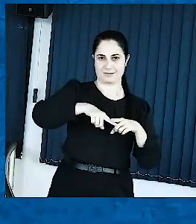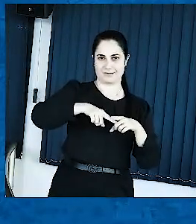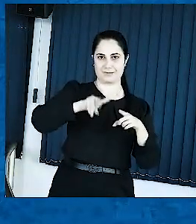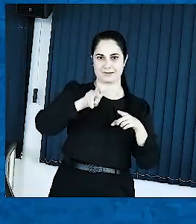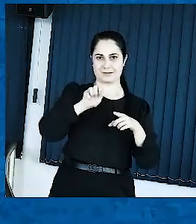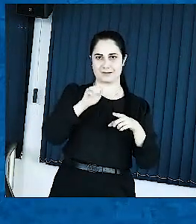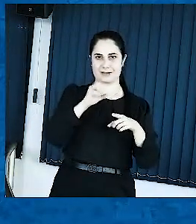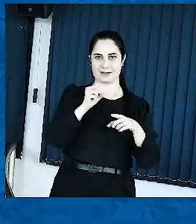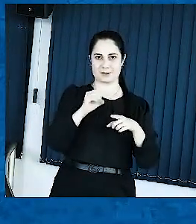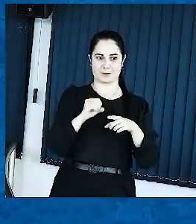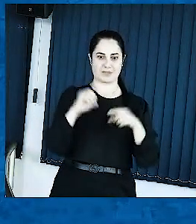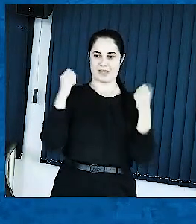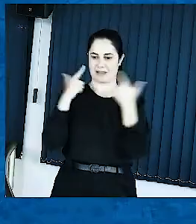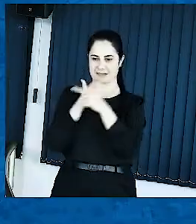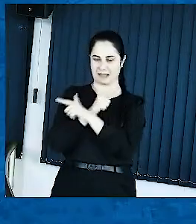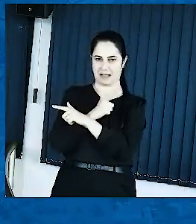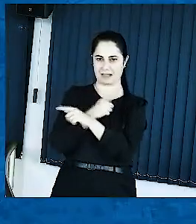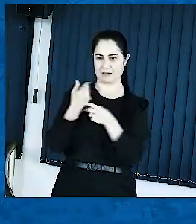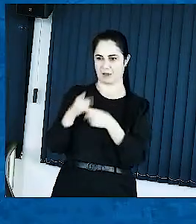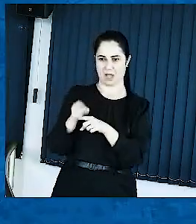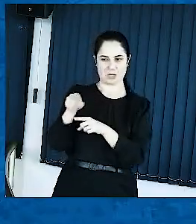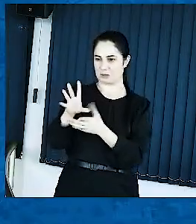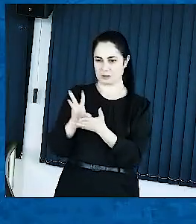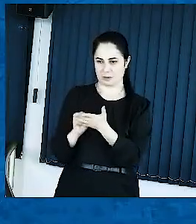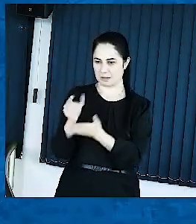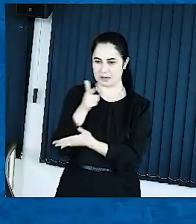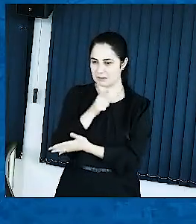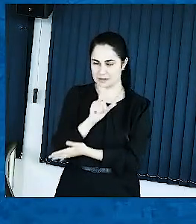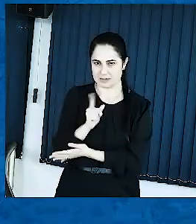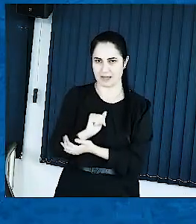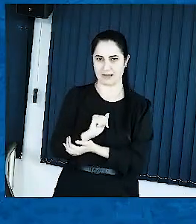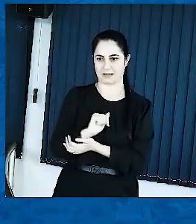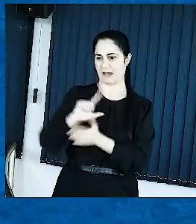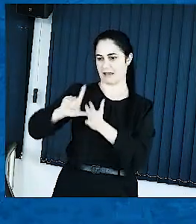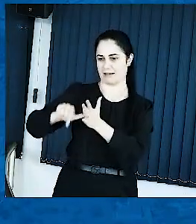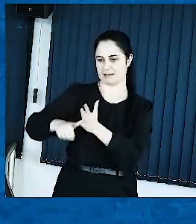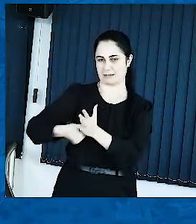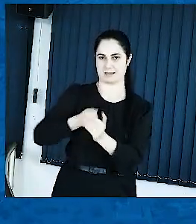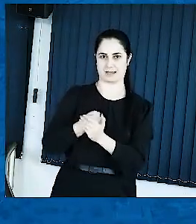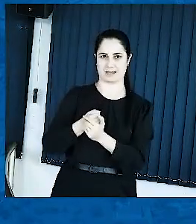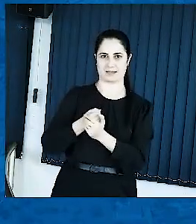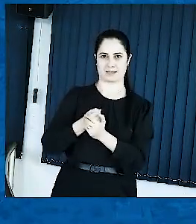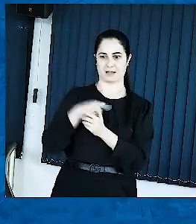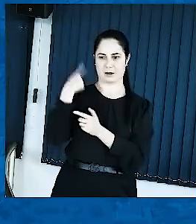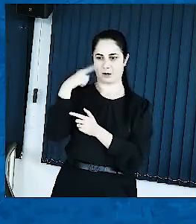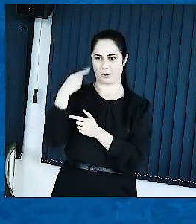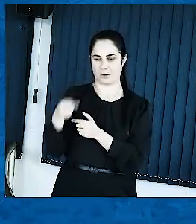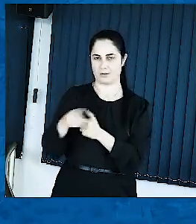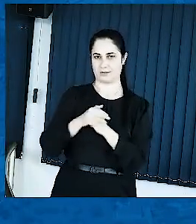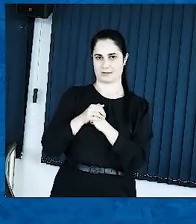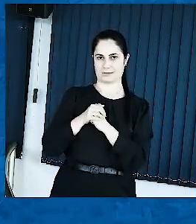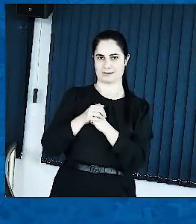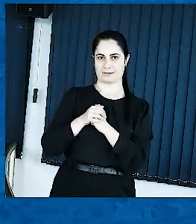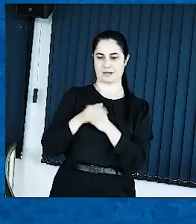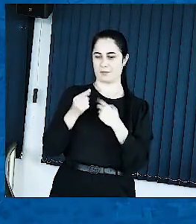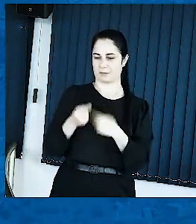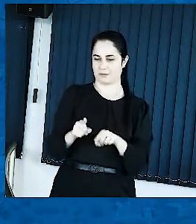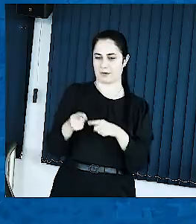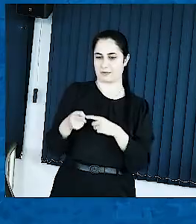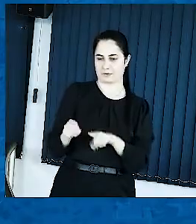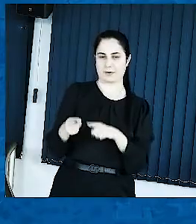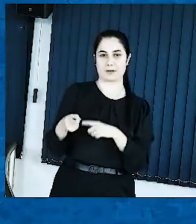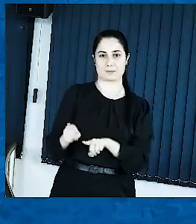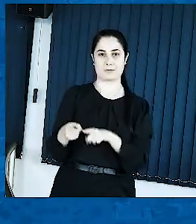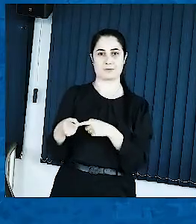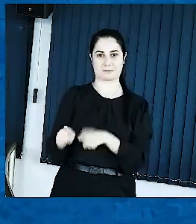dessa criança, é falando que essa criança não consegue copiar a tarefinha, falando que essa criança é atrasada, que essa criança é um debilóide, e assim vai por diante.